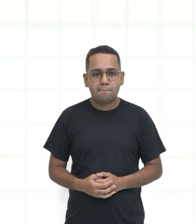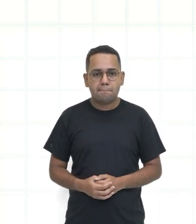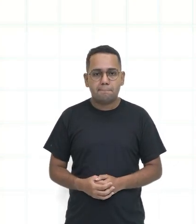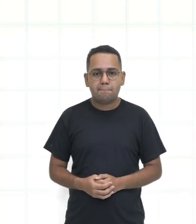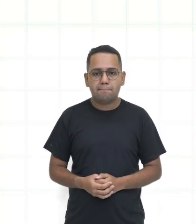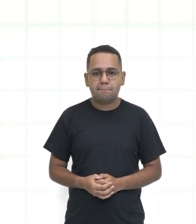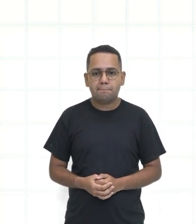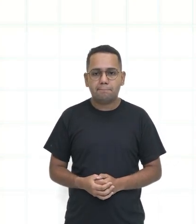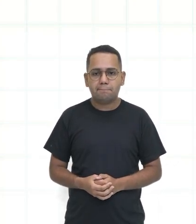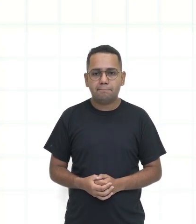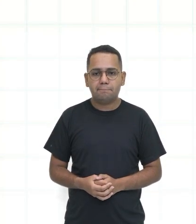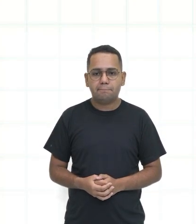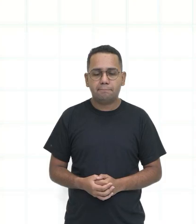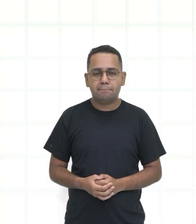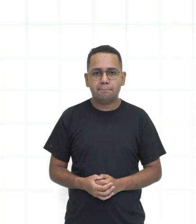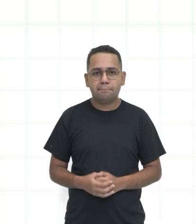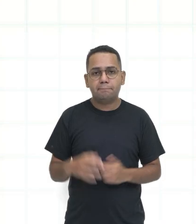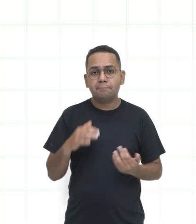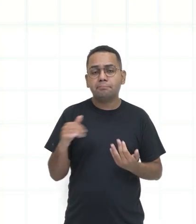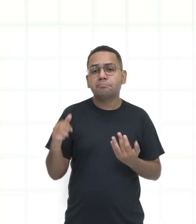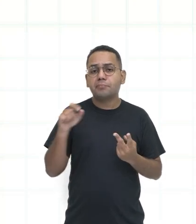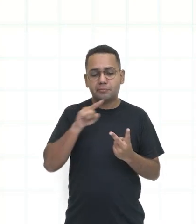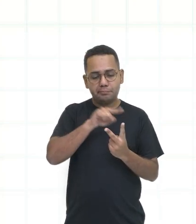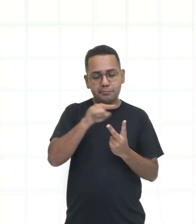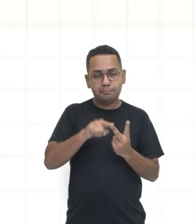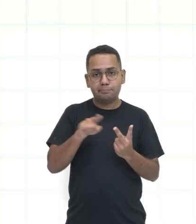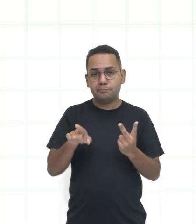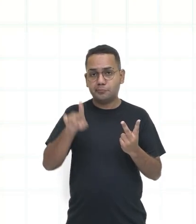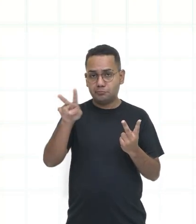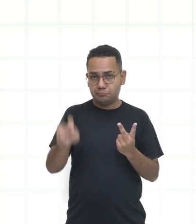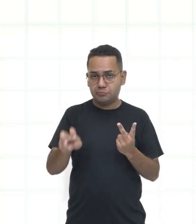ok? Então, esses artigos indefinidos eu utilizo